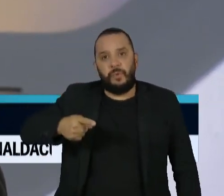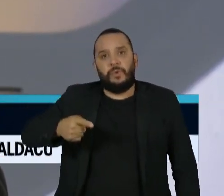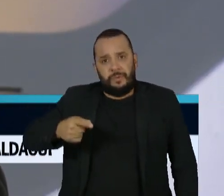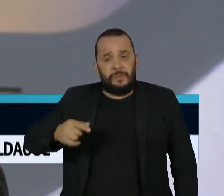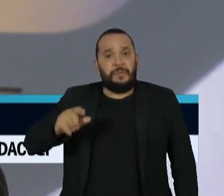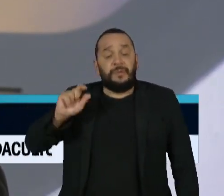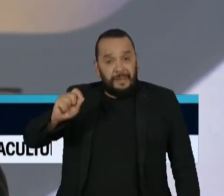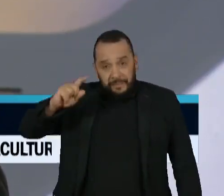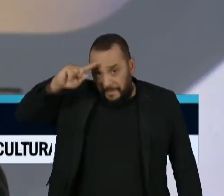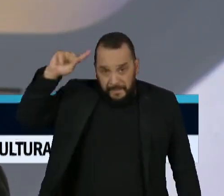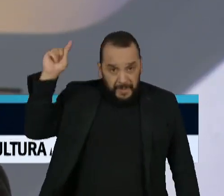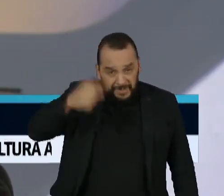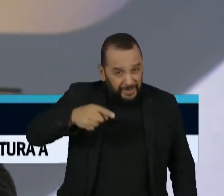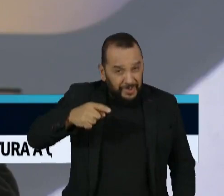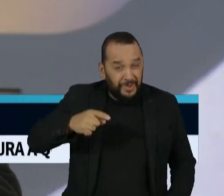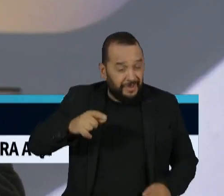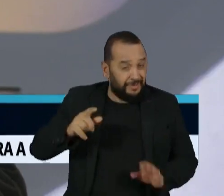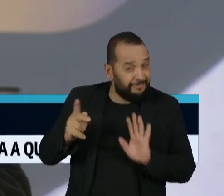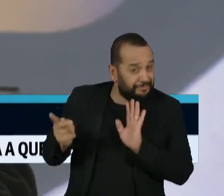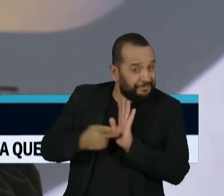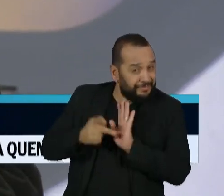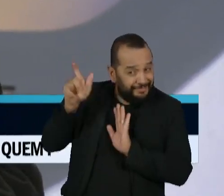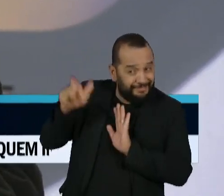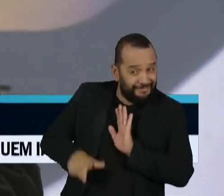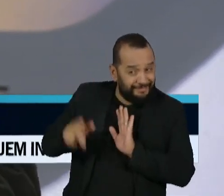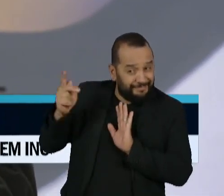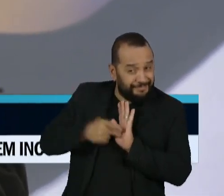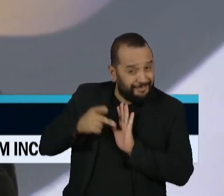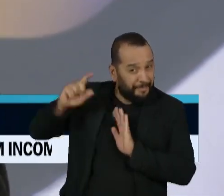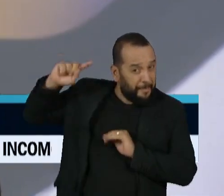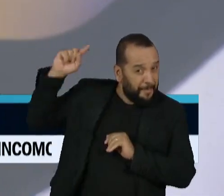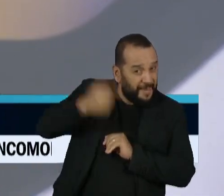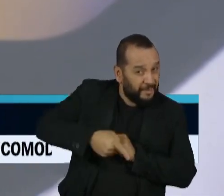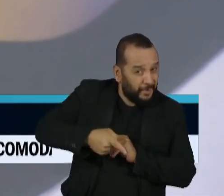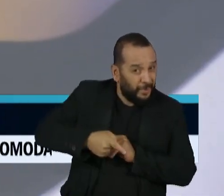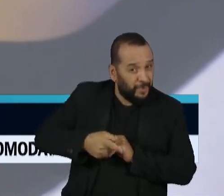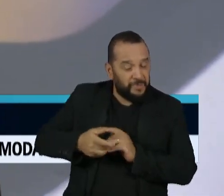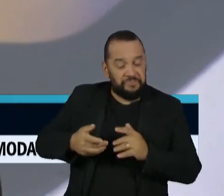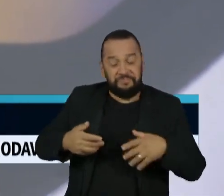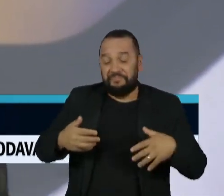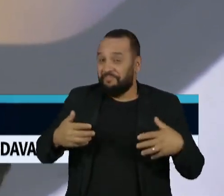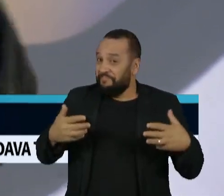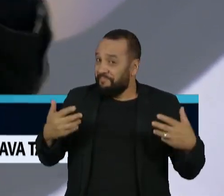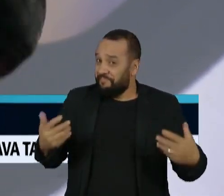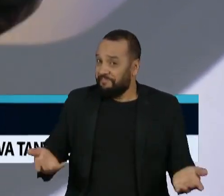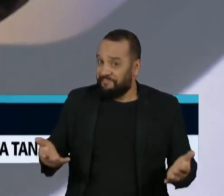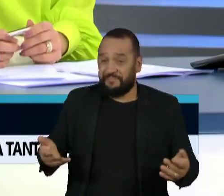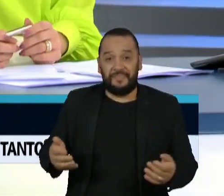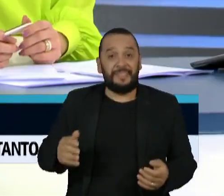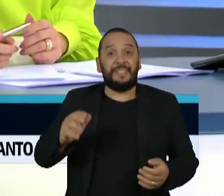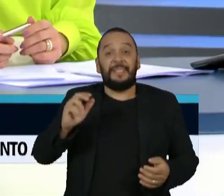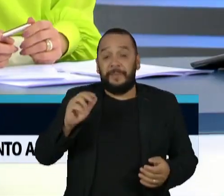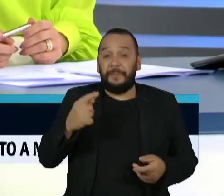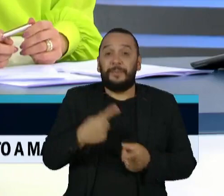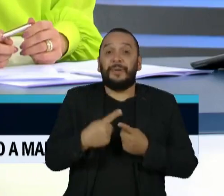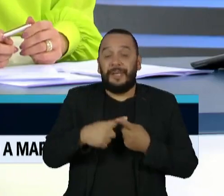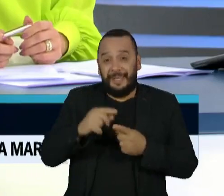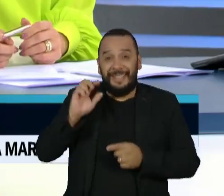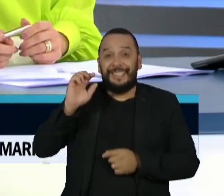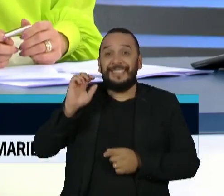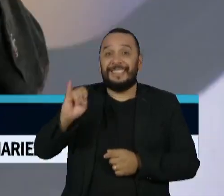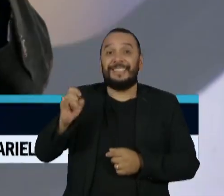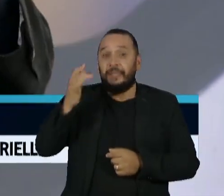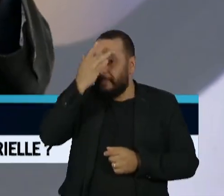terá sido de fato mandante. Eu ainda tenho dúvidas, né? Porque se isso chega muito alto,